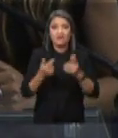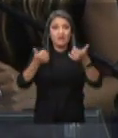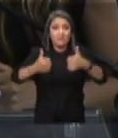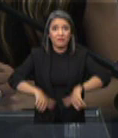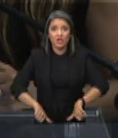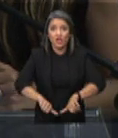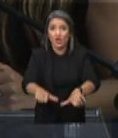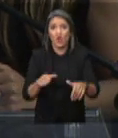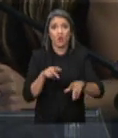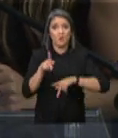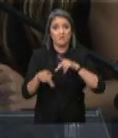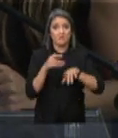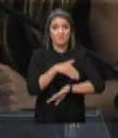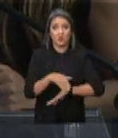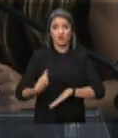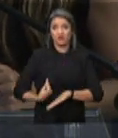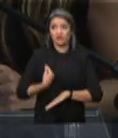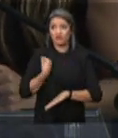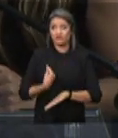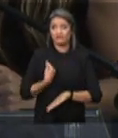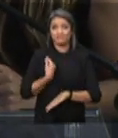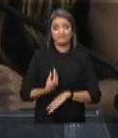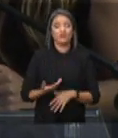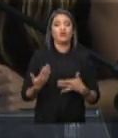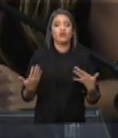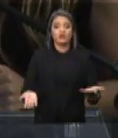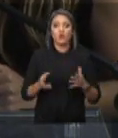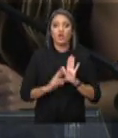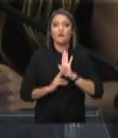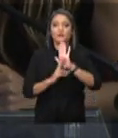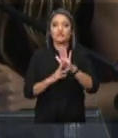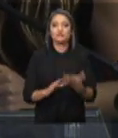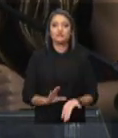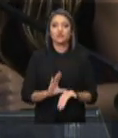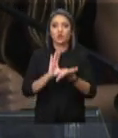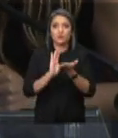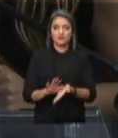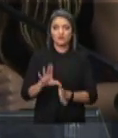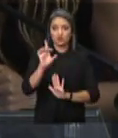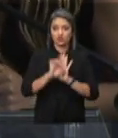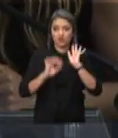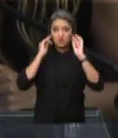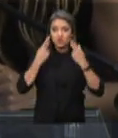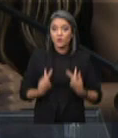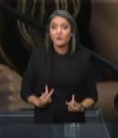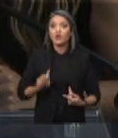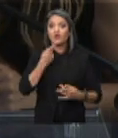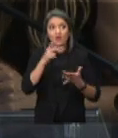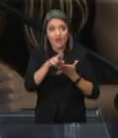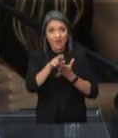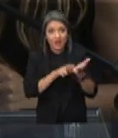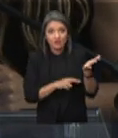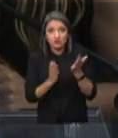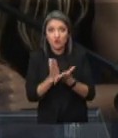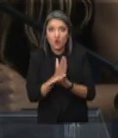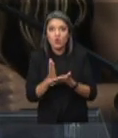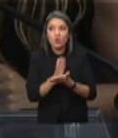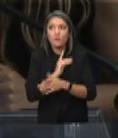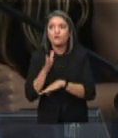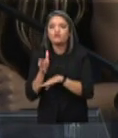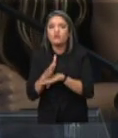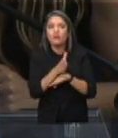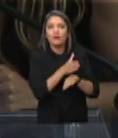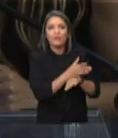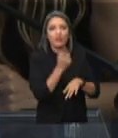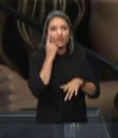dessa população e representando a comissão de direitos humanos trago aqui alguns relatos de inspeções que a comissão realizou em centros de